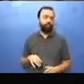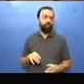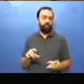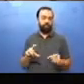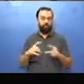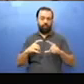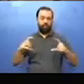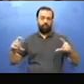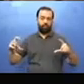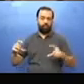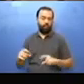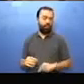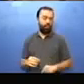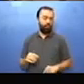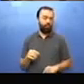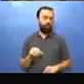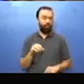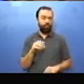meio? Olhem,